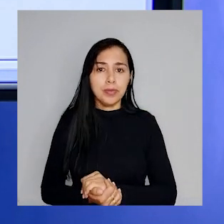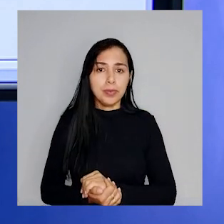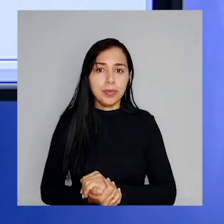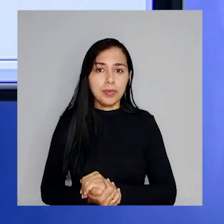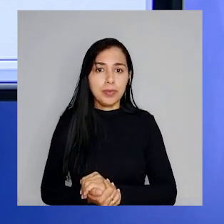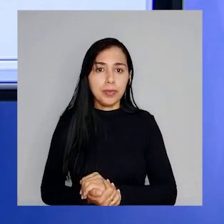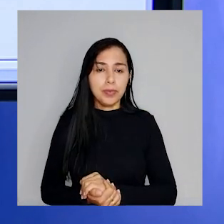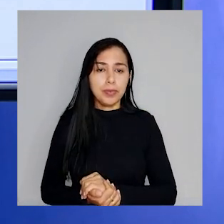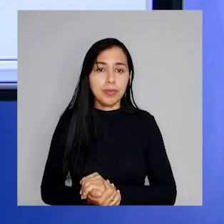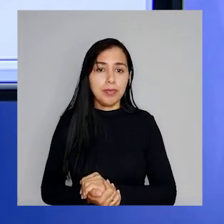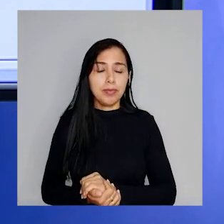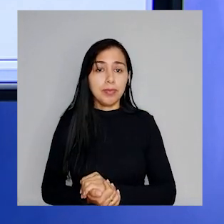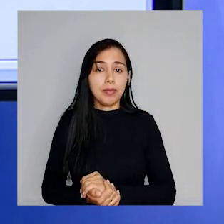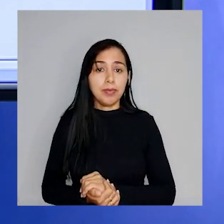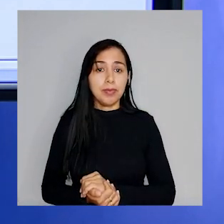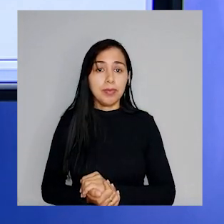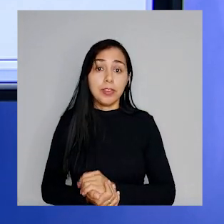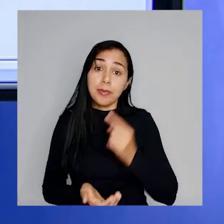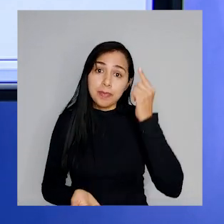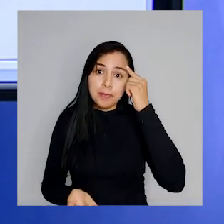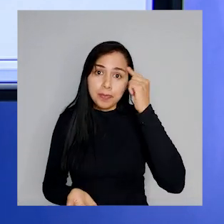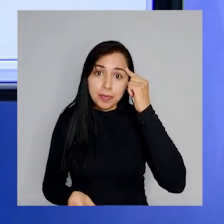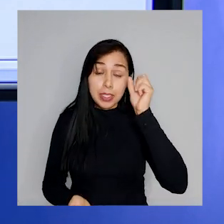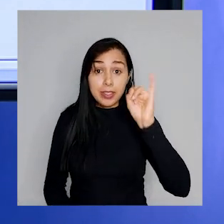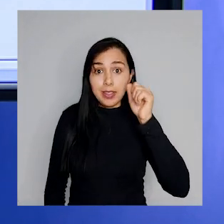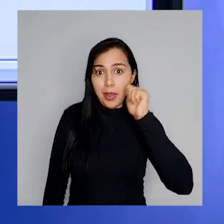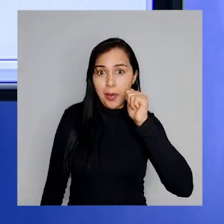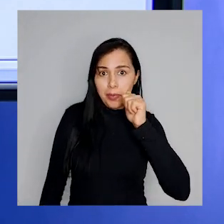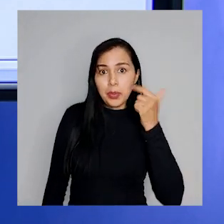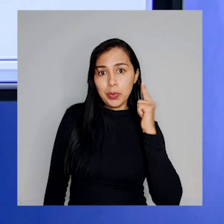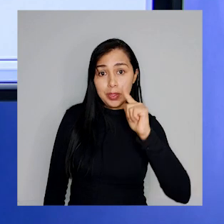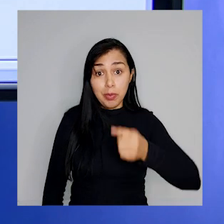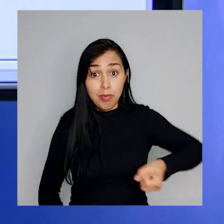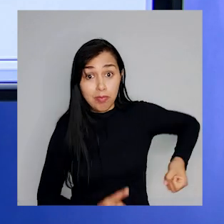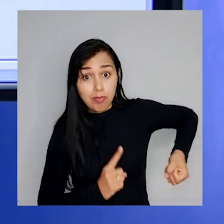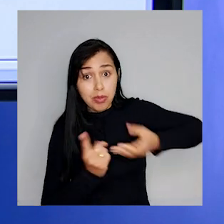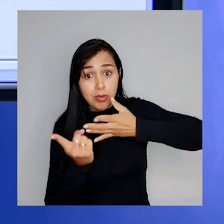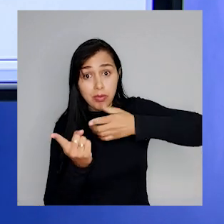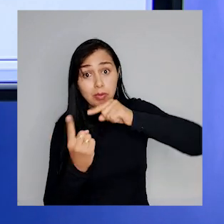cada cor, vamos dizer que ela derrubou um pino preto,